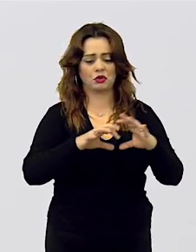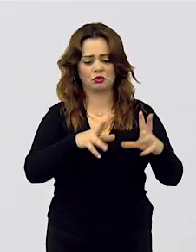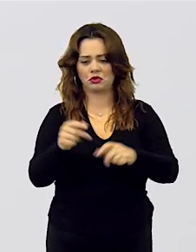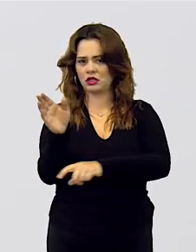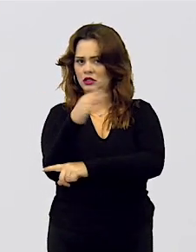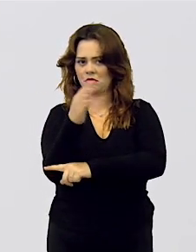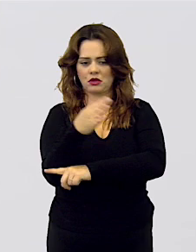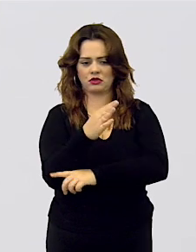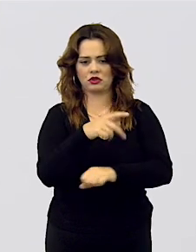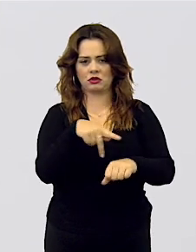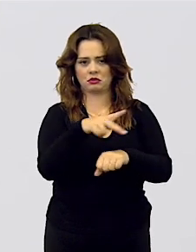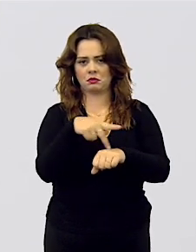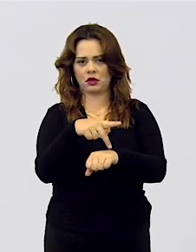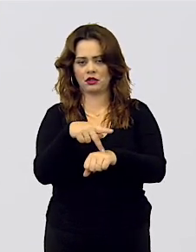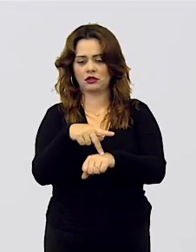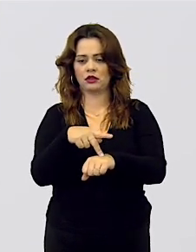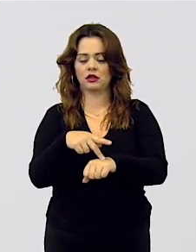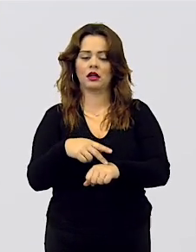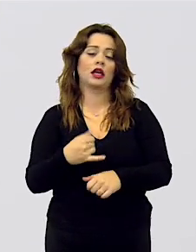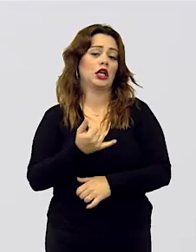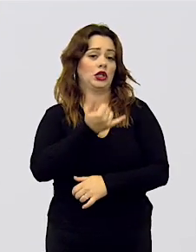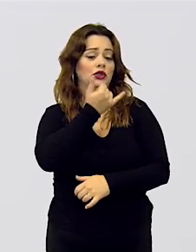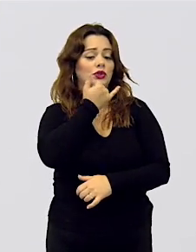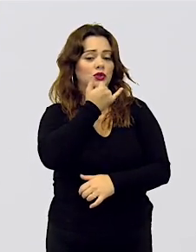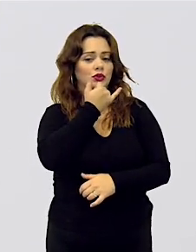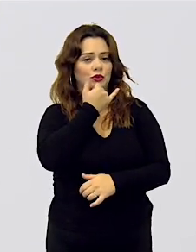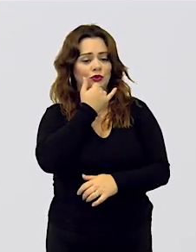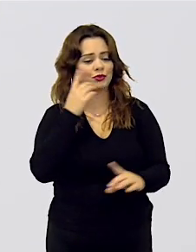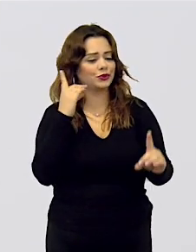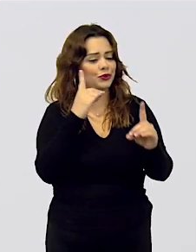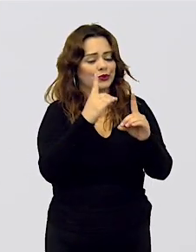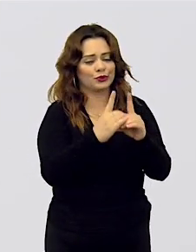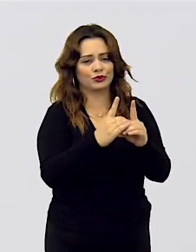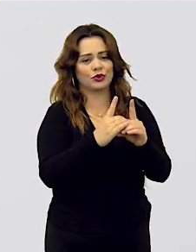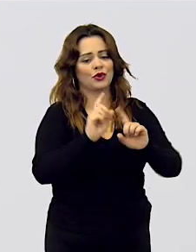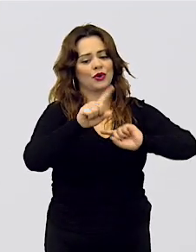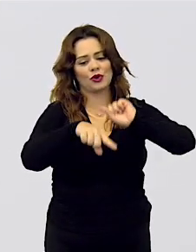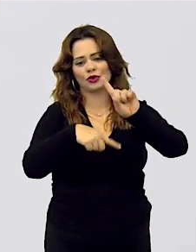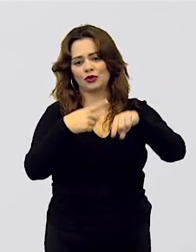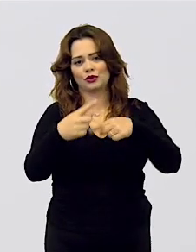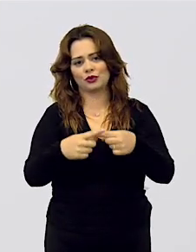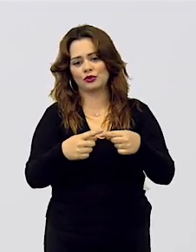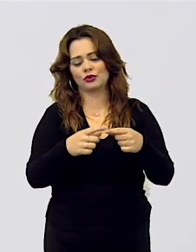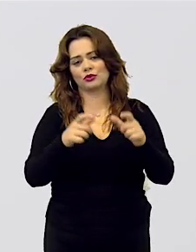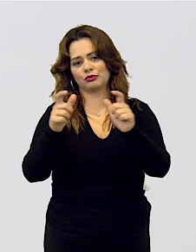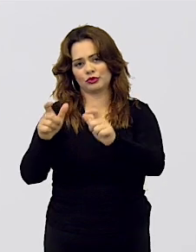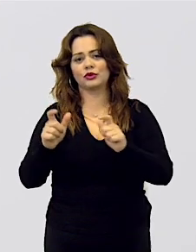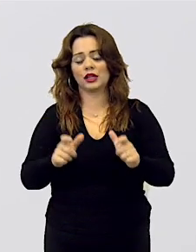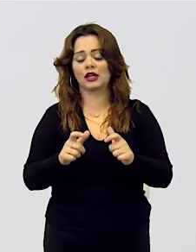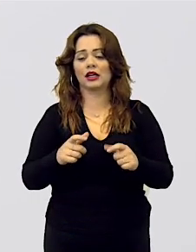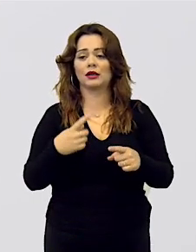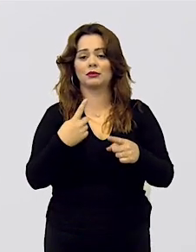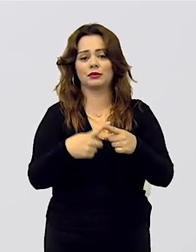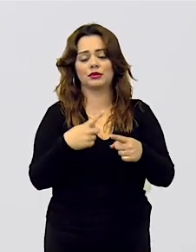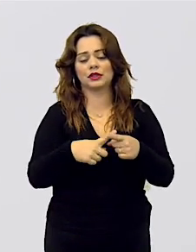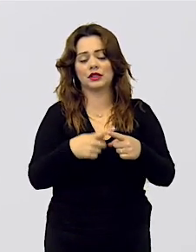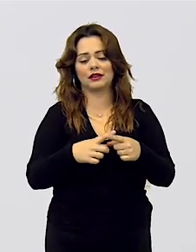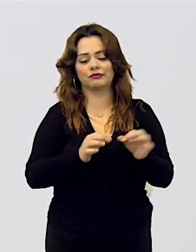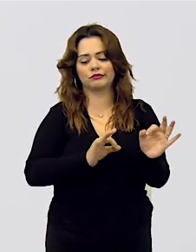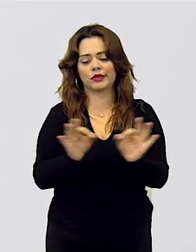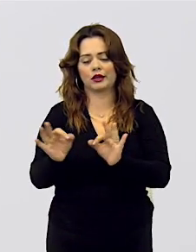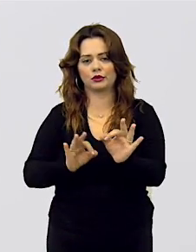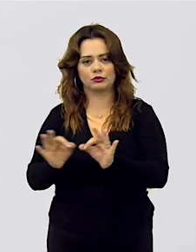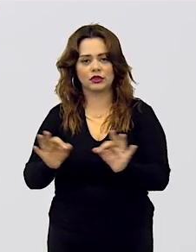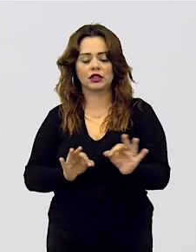embaixadas estrangeiras peço perdão que não tenhamos feito esse encontro no auditório que se encontra em reforma e peço perdão então